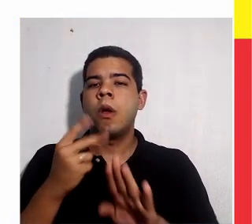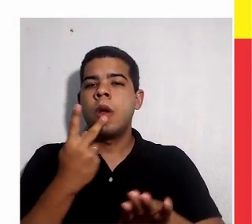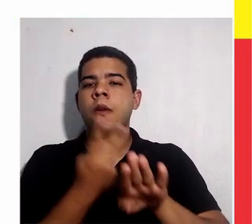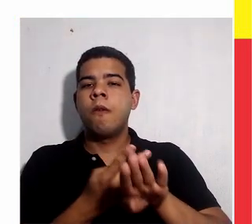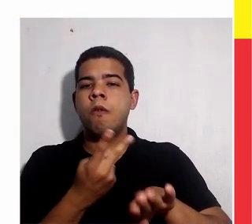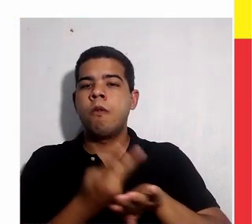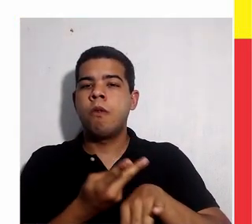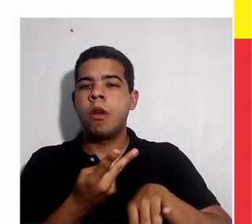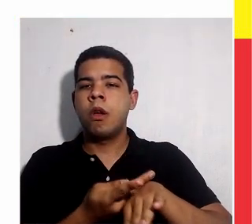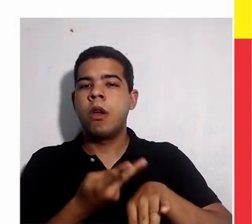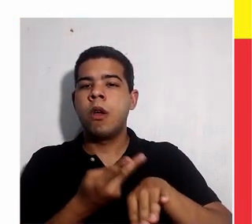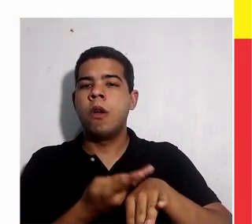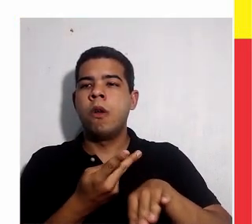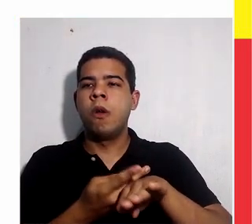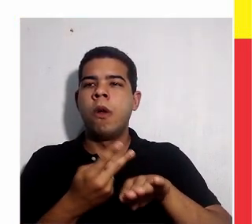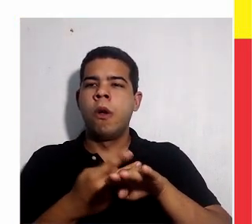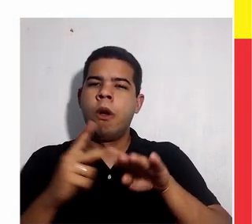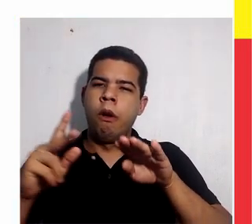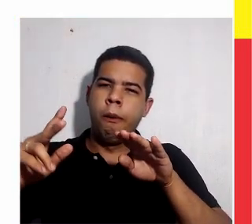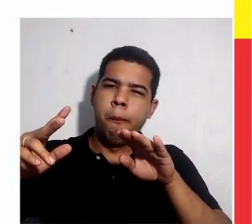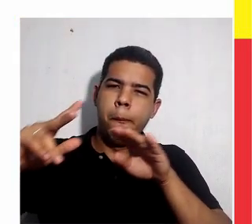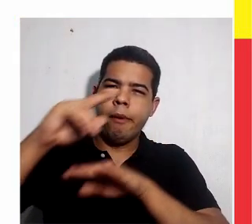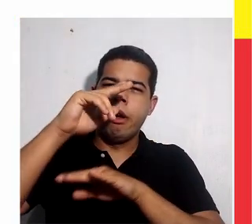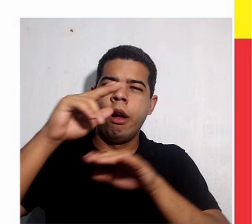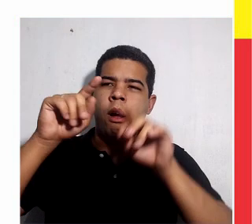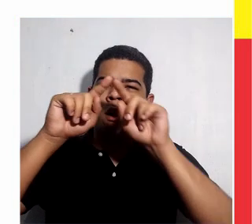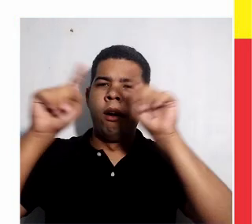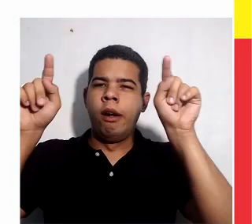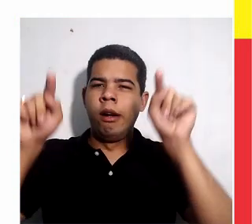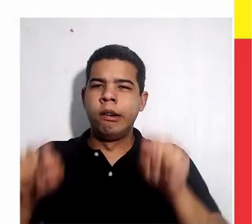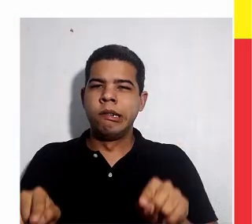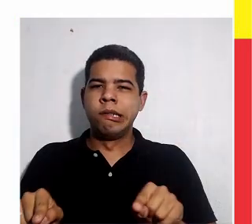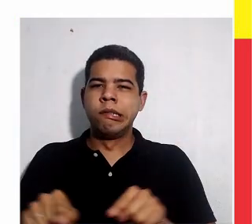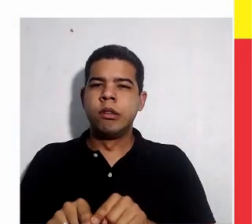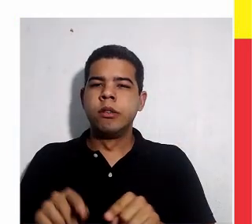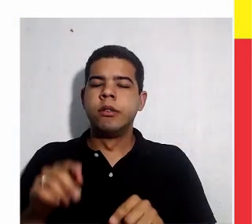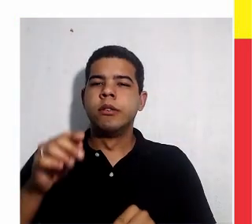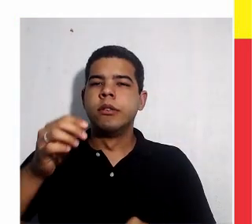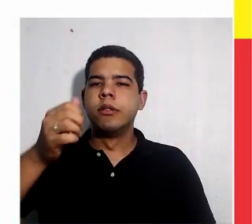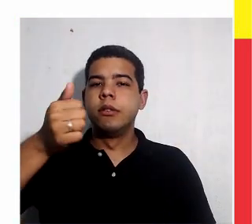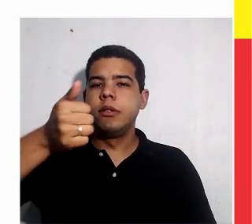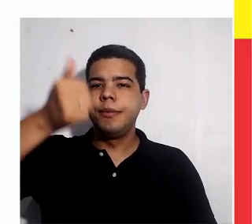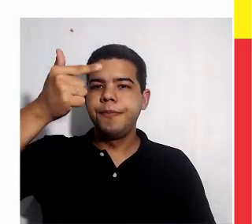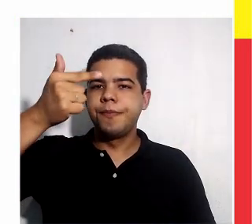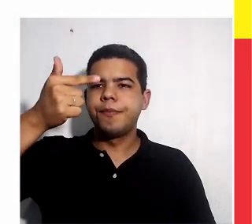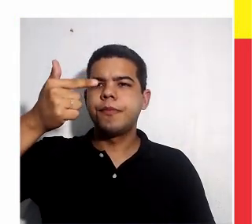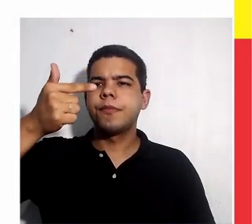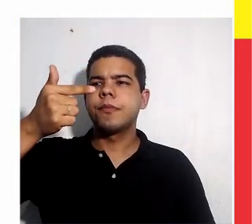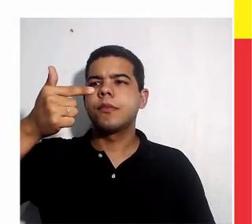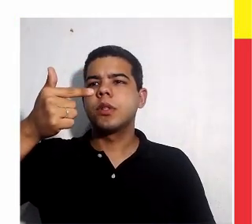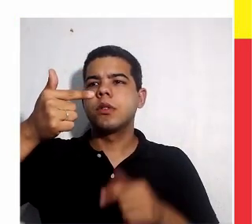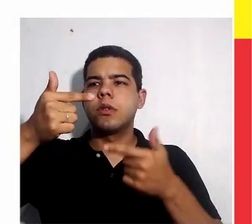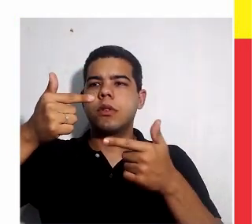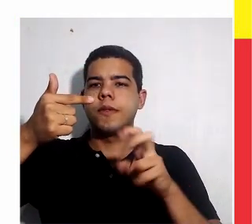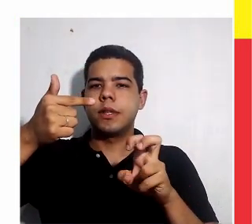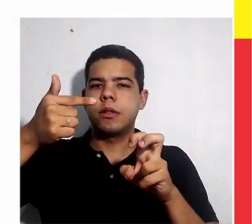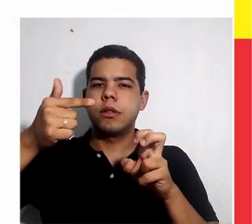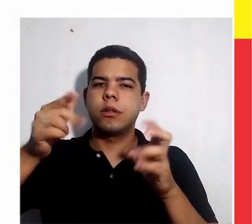de vidro recortada de um retângulo de dimensões 12 cm por 25